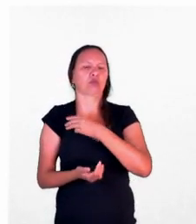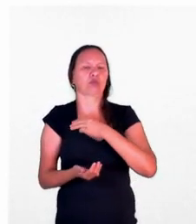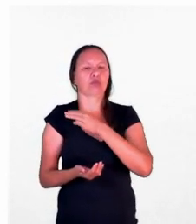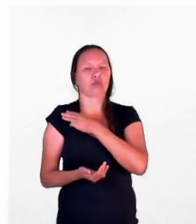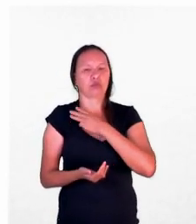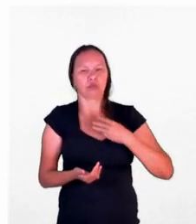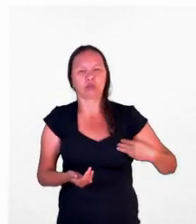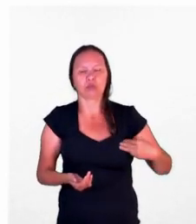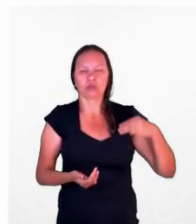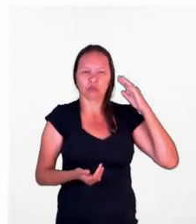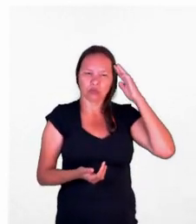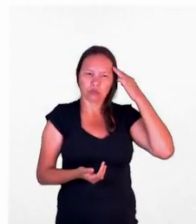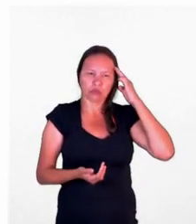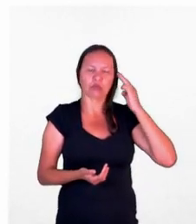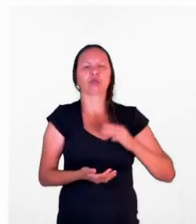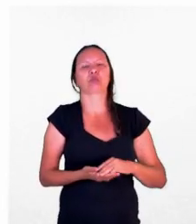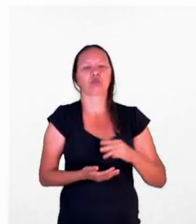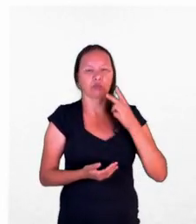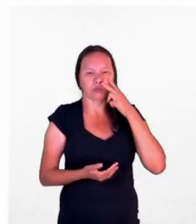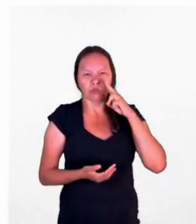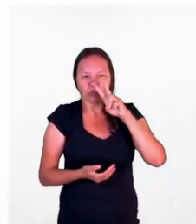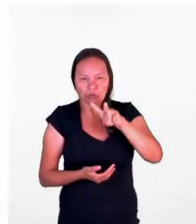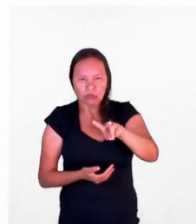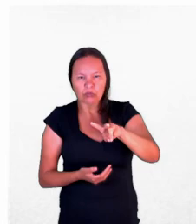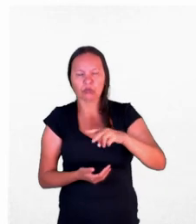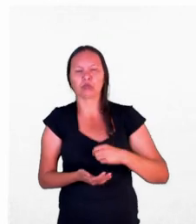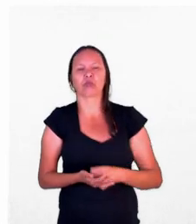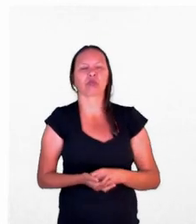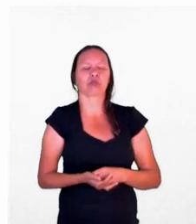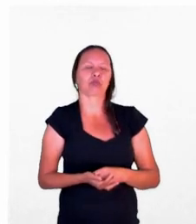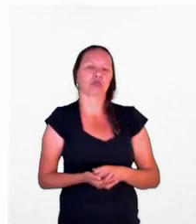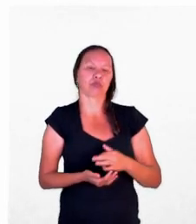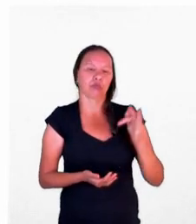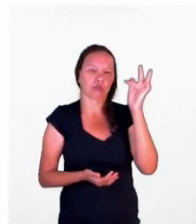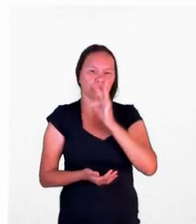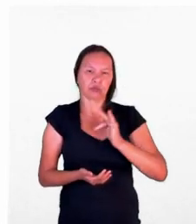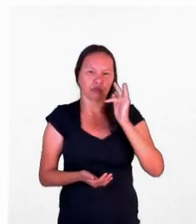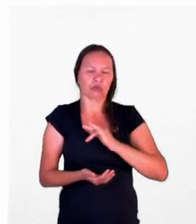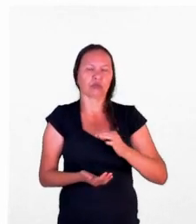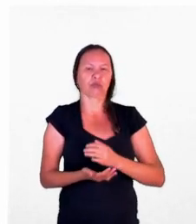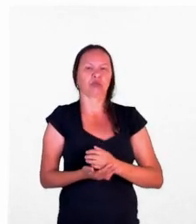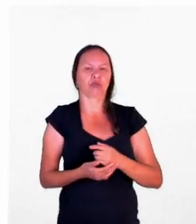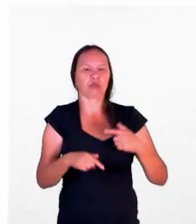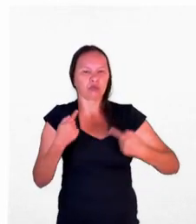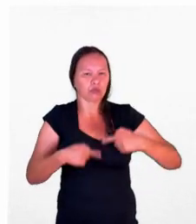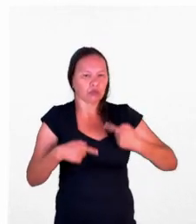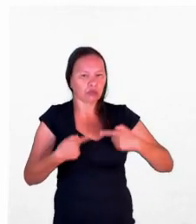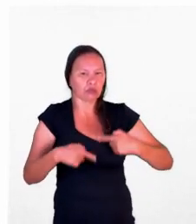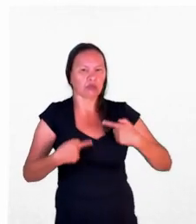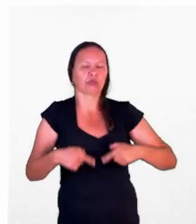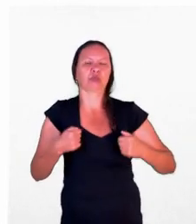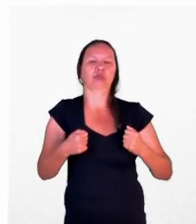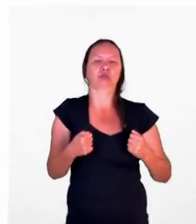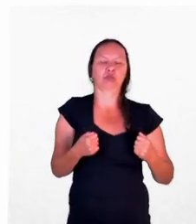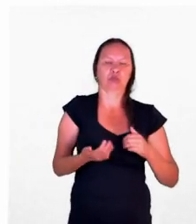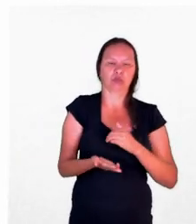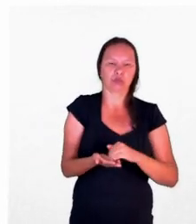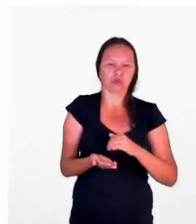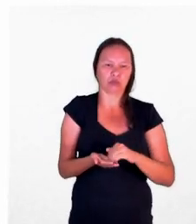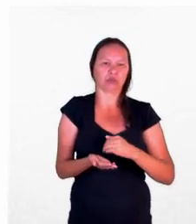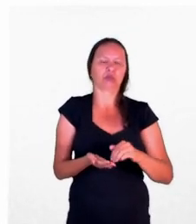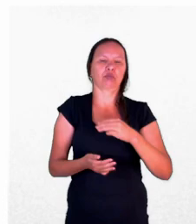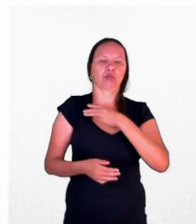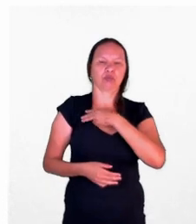situação e o que eu pude ver no no nível Federal foi a desarticulação eh dos